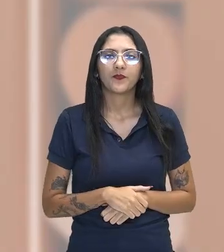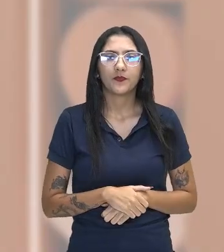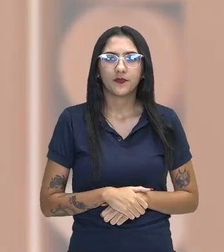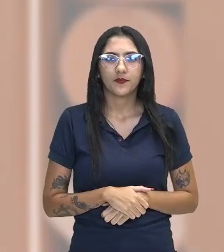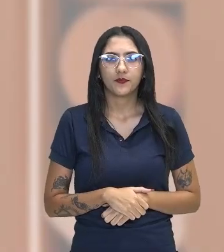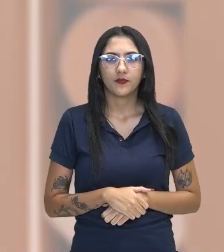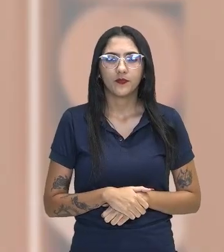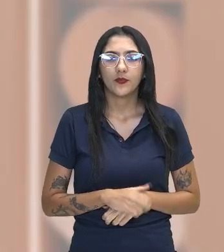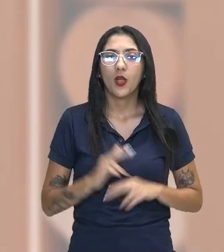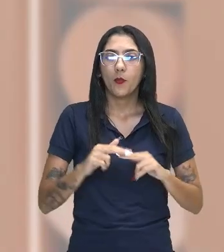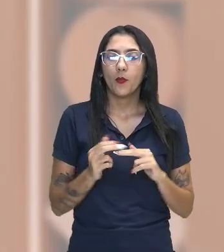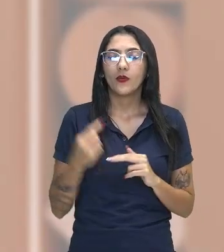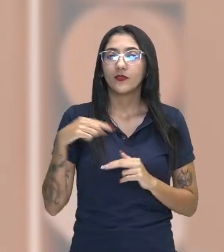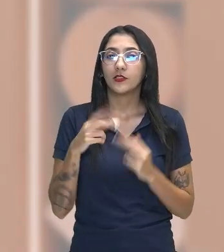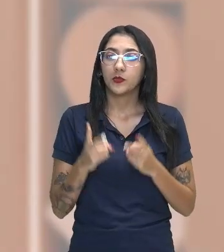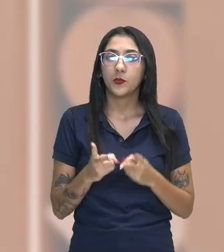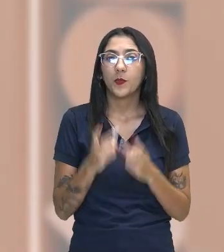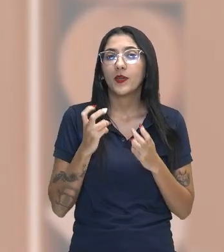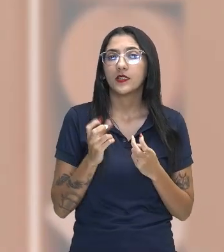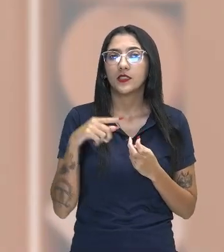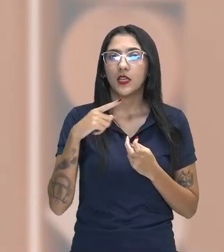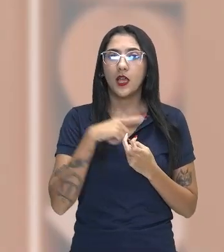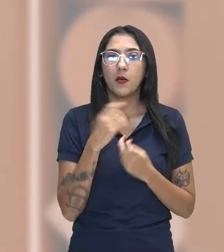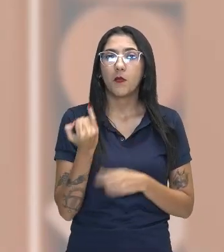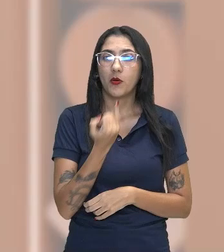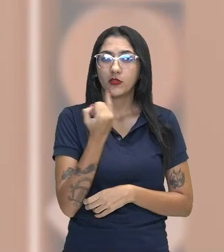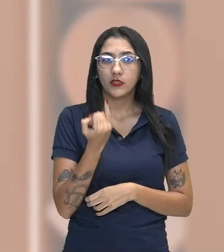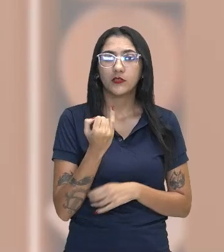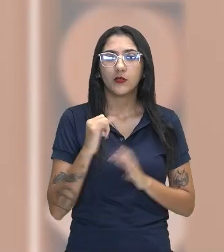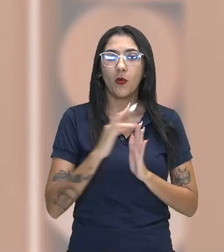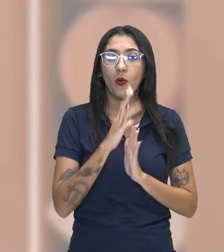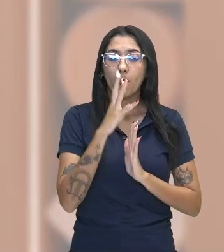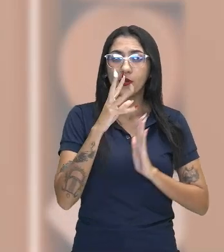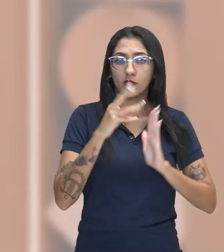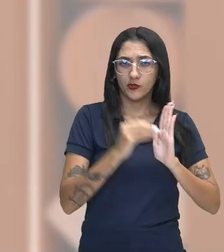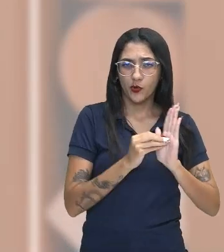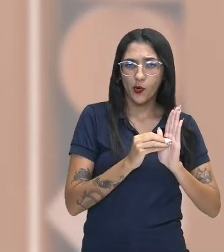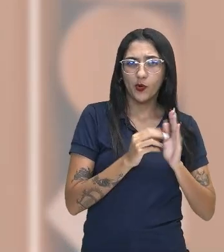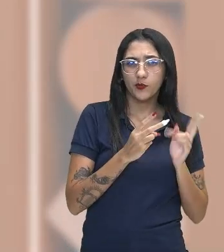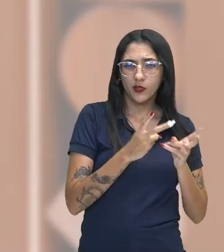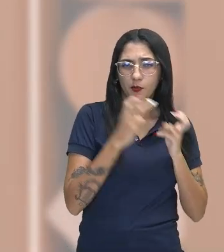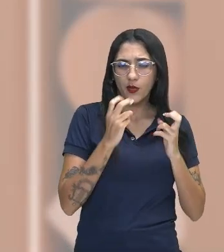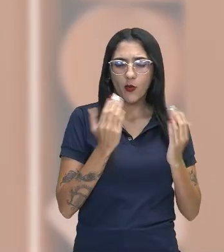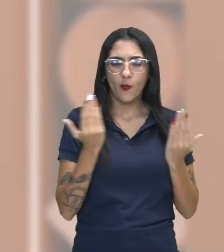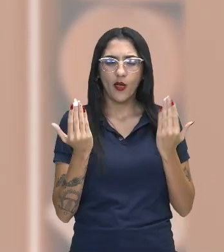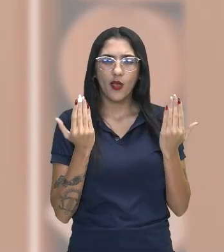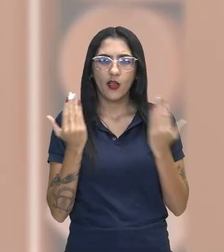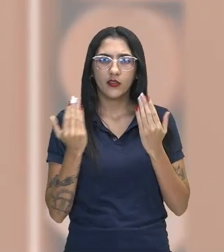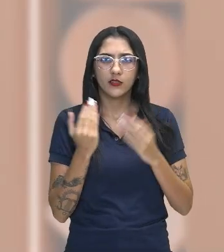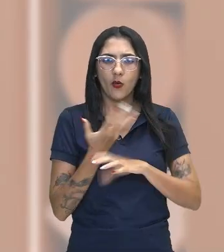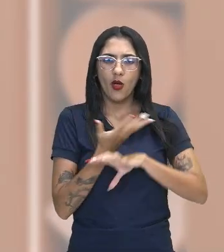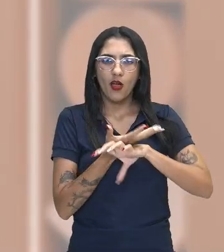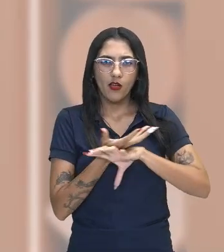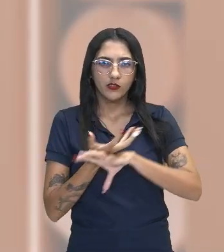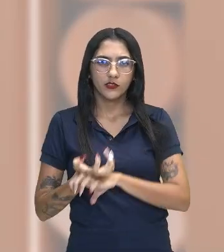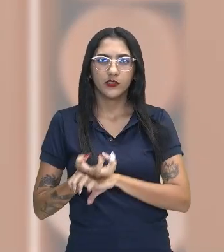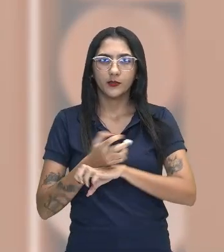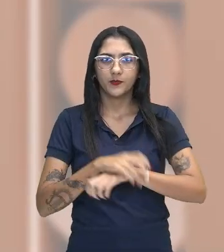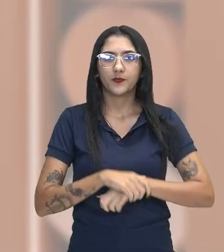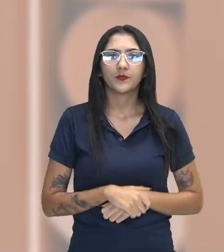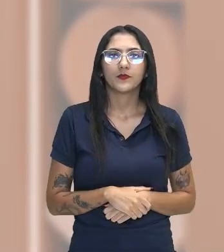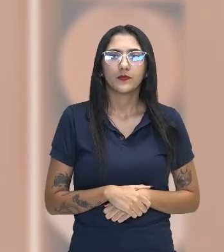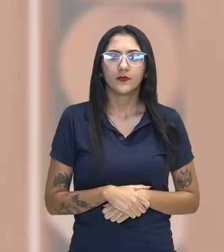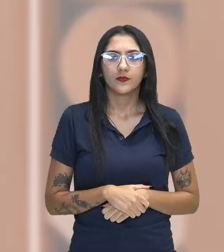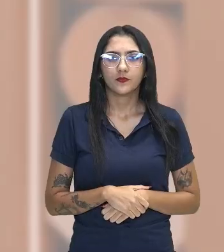observa a importância aí desses domínios, o amazônico e a caatinga, né? Então, a gente estuda